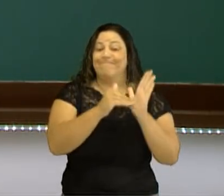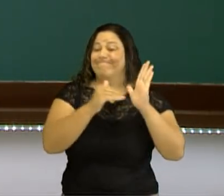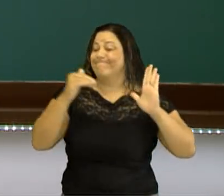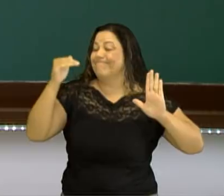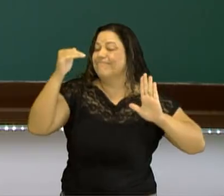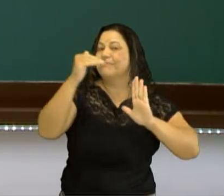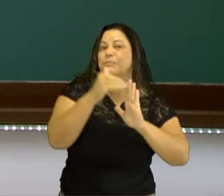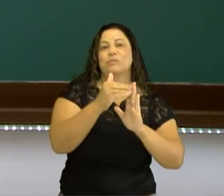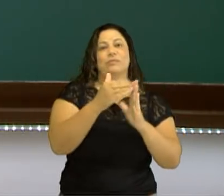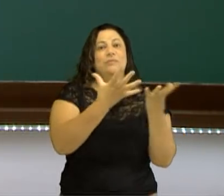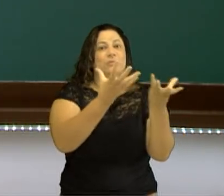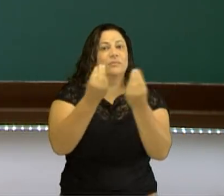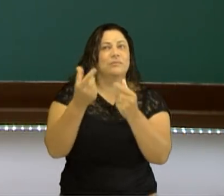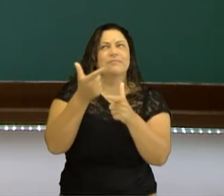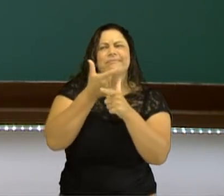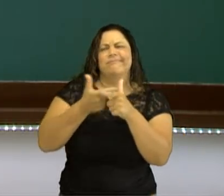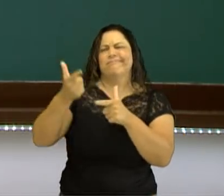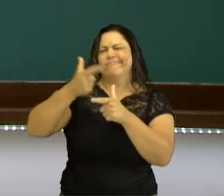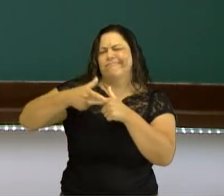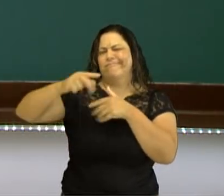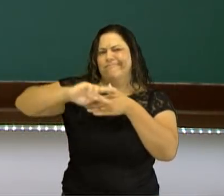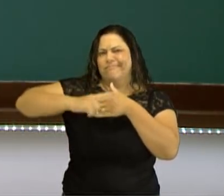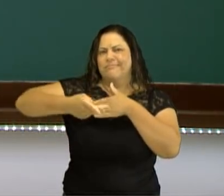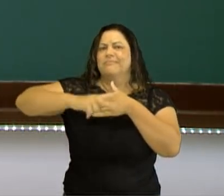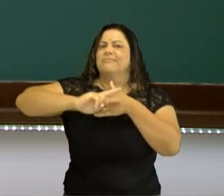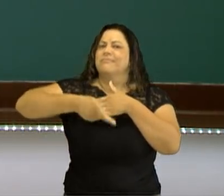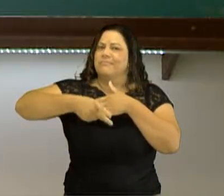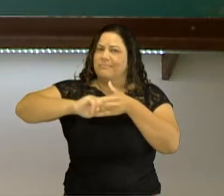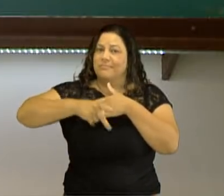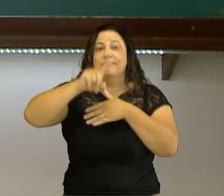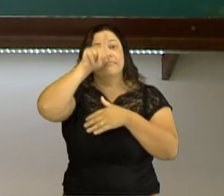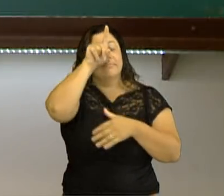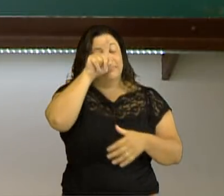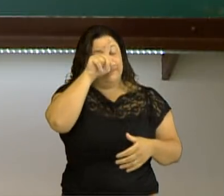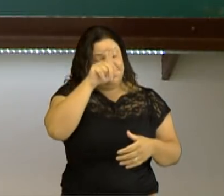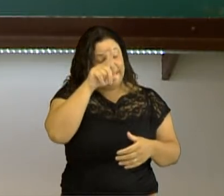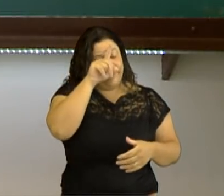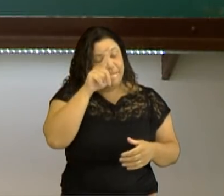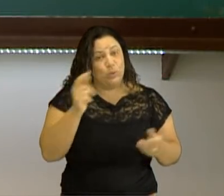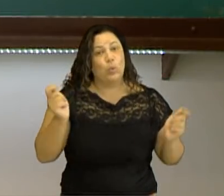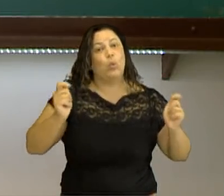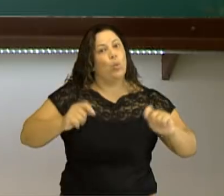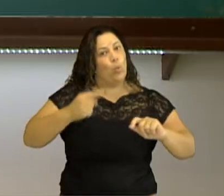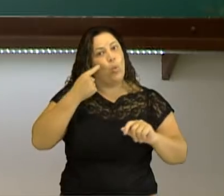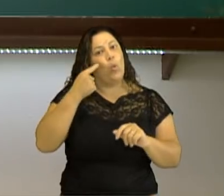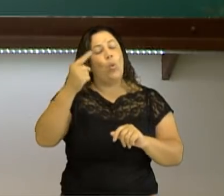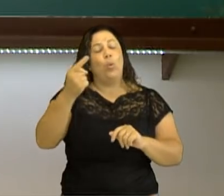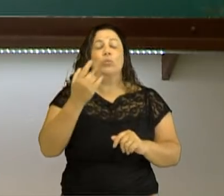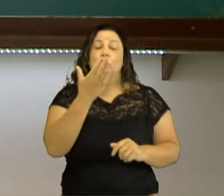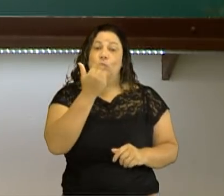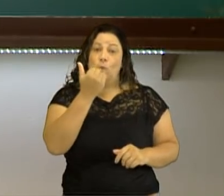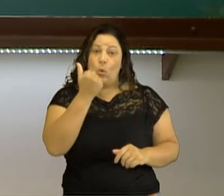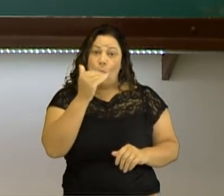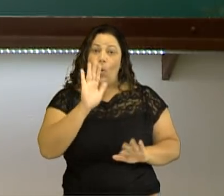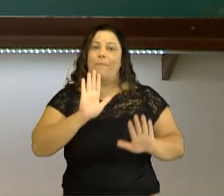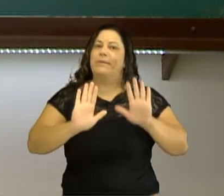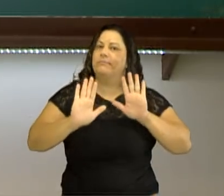pode desencadear uma série de consequências, por isso que é preciso consumi-los com moderação.